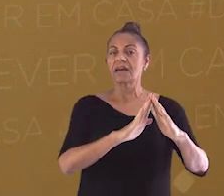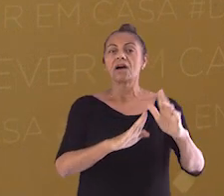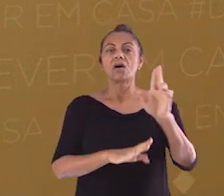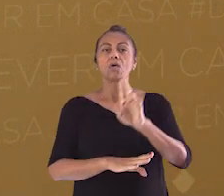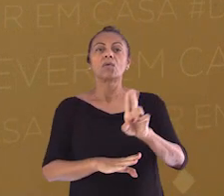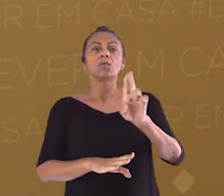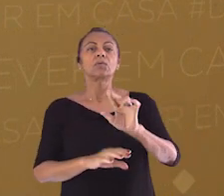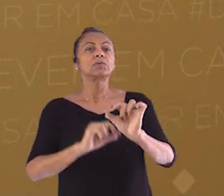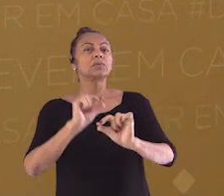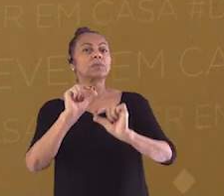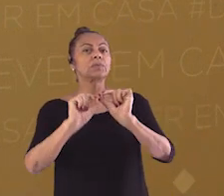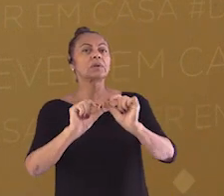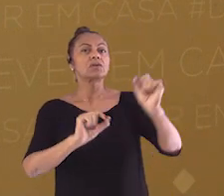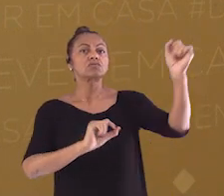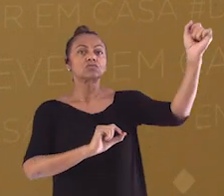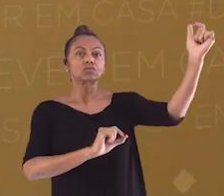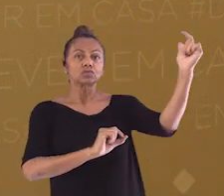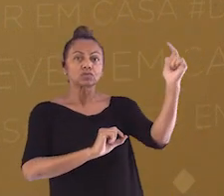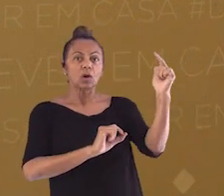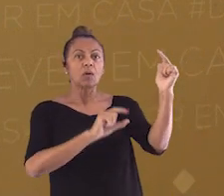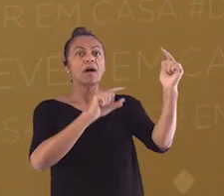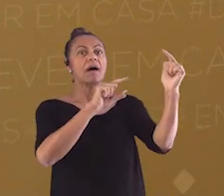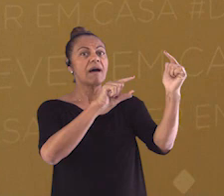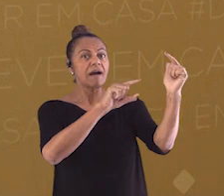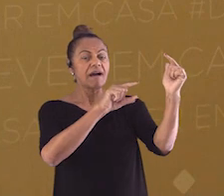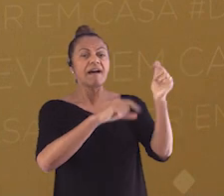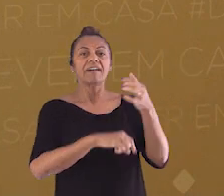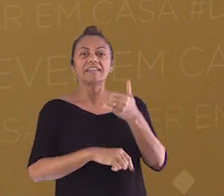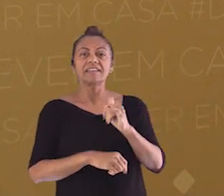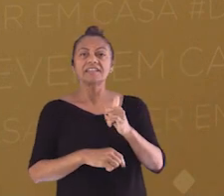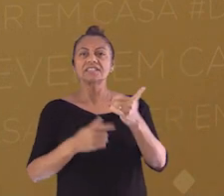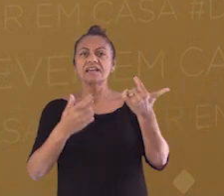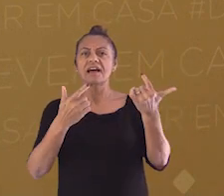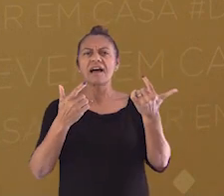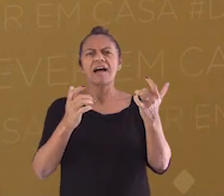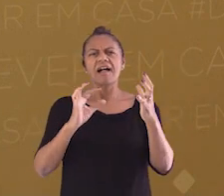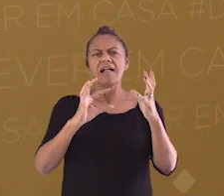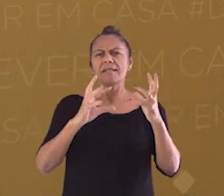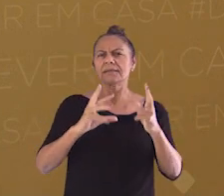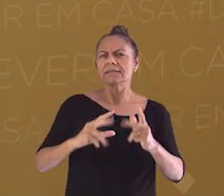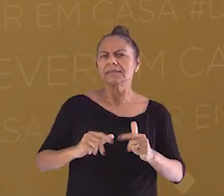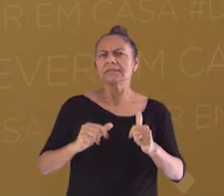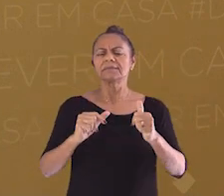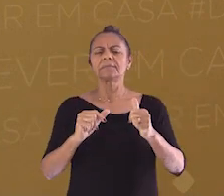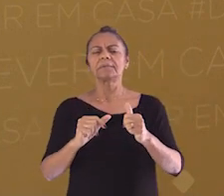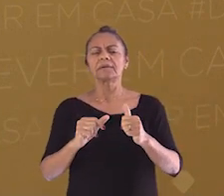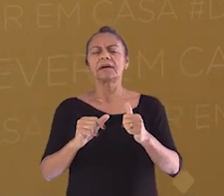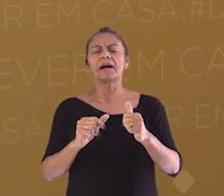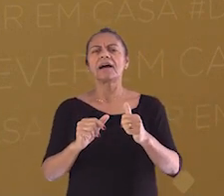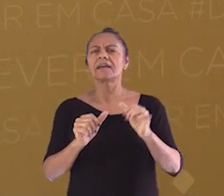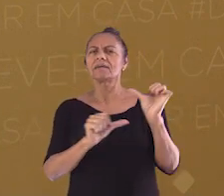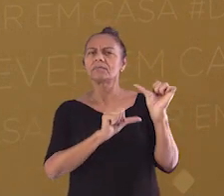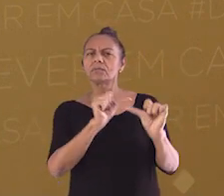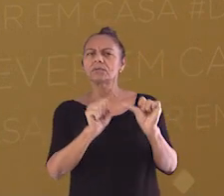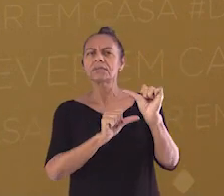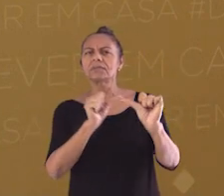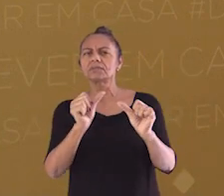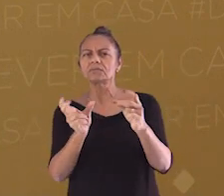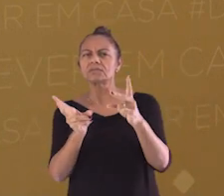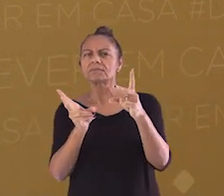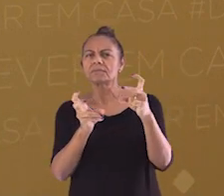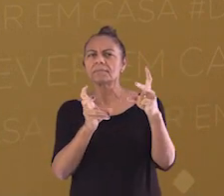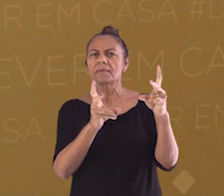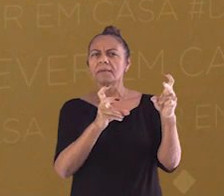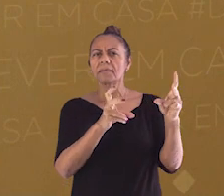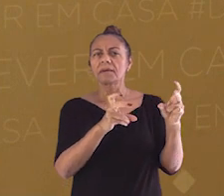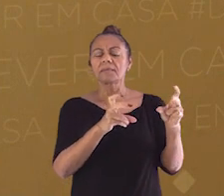o sol como gerador de uma energia limpa, as mudanças começaram a ser perceptíveis. Essa